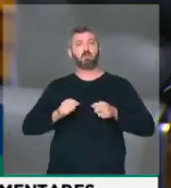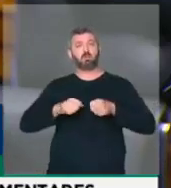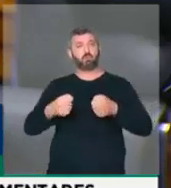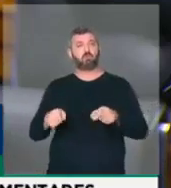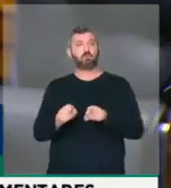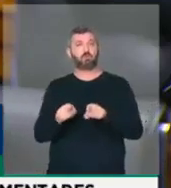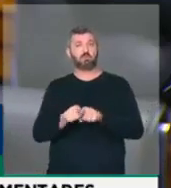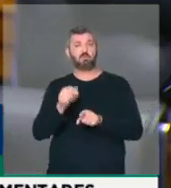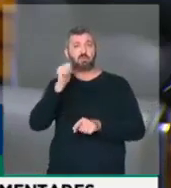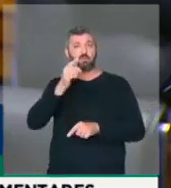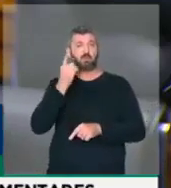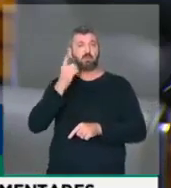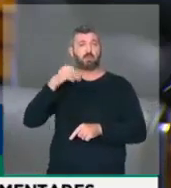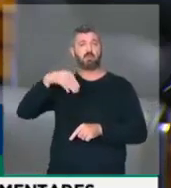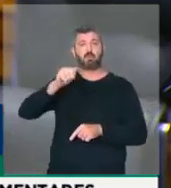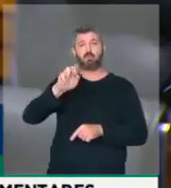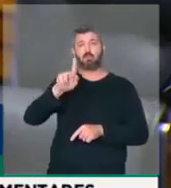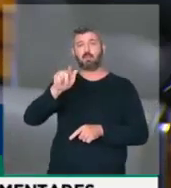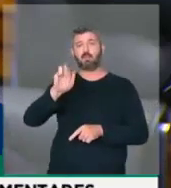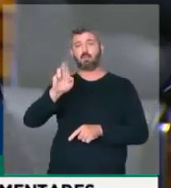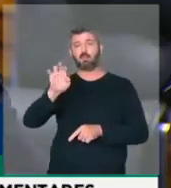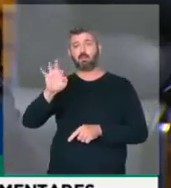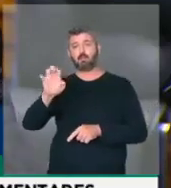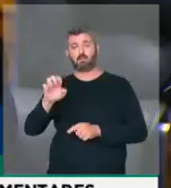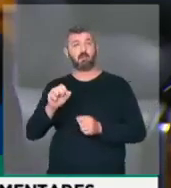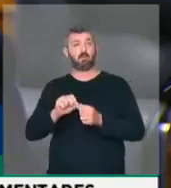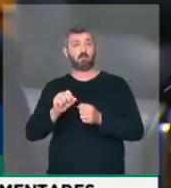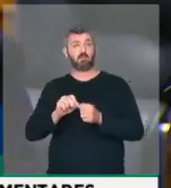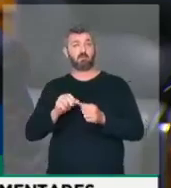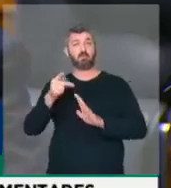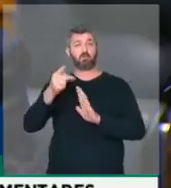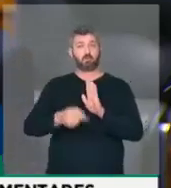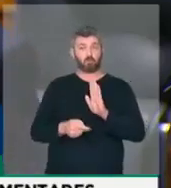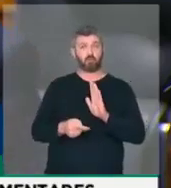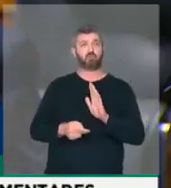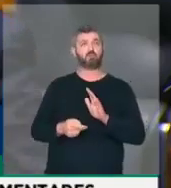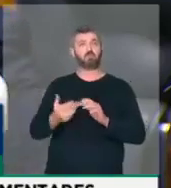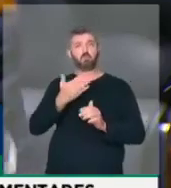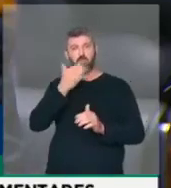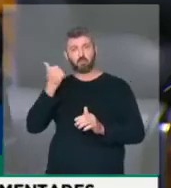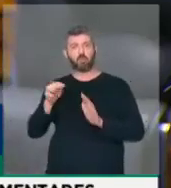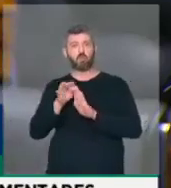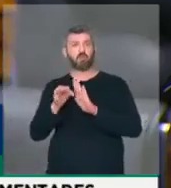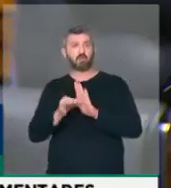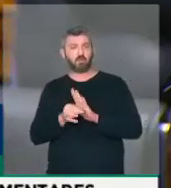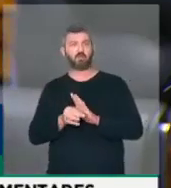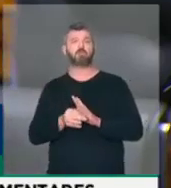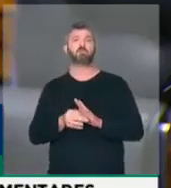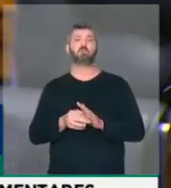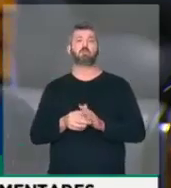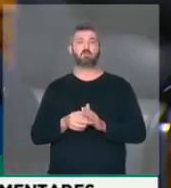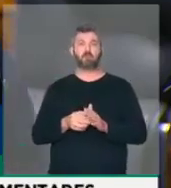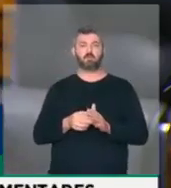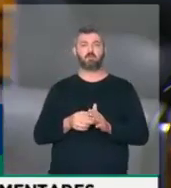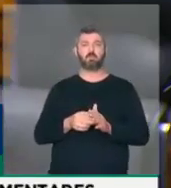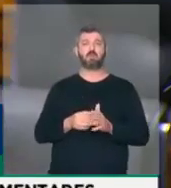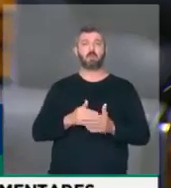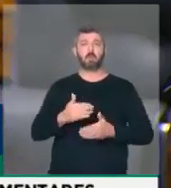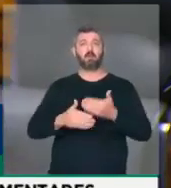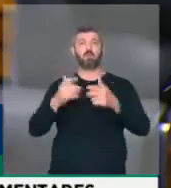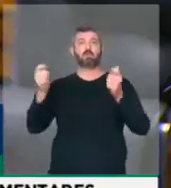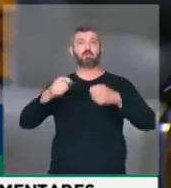esforço feito pela deputada Margarete, que pegou esse projeto, aperfeiçoou, melhorou. Acho que a gente pode avançar